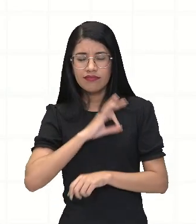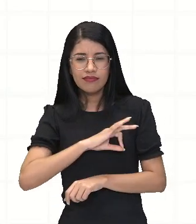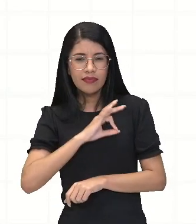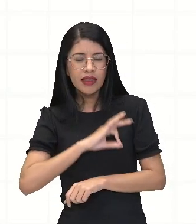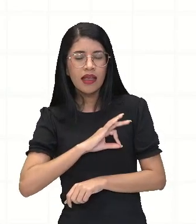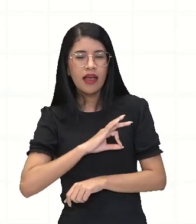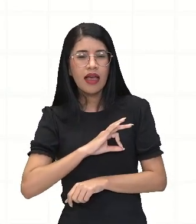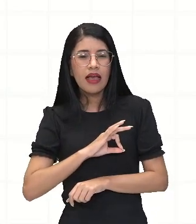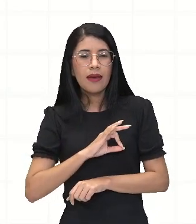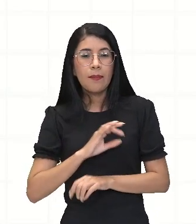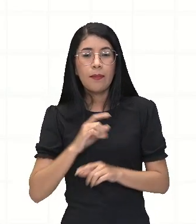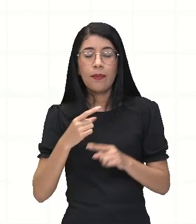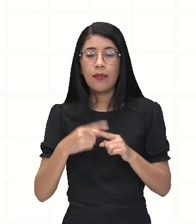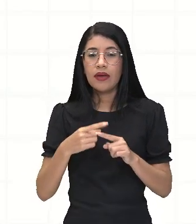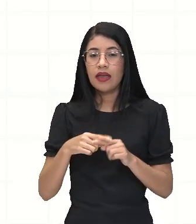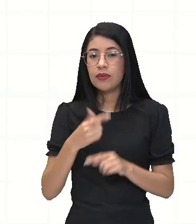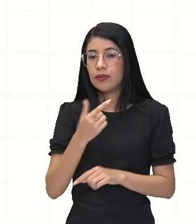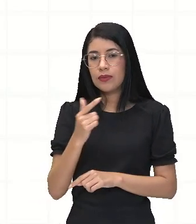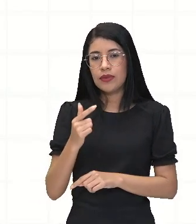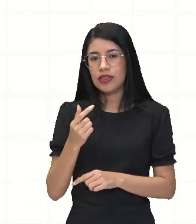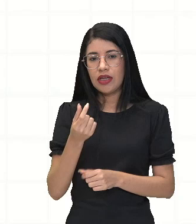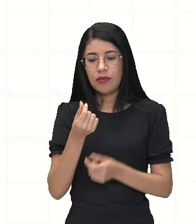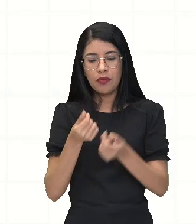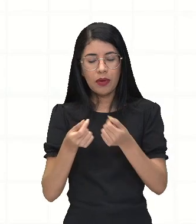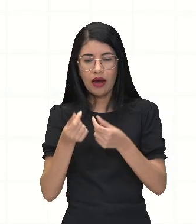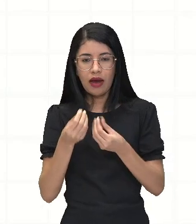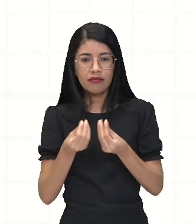porque normalmente eles não recebiam